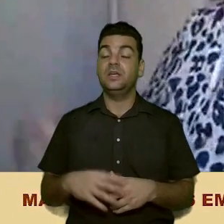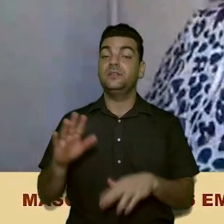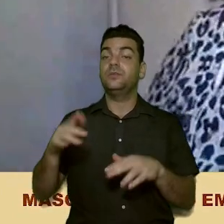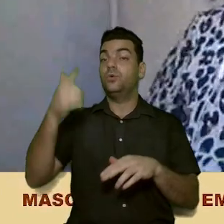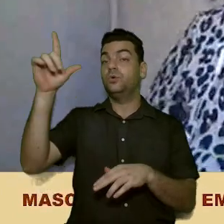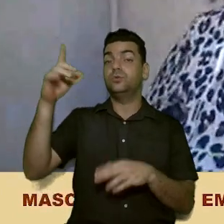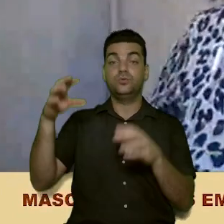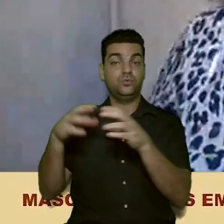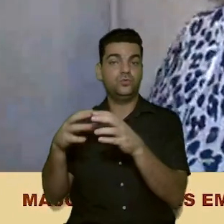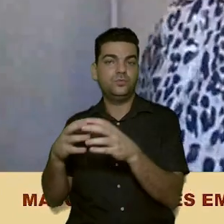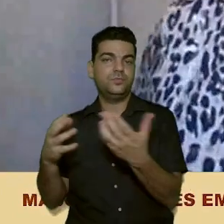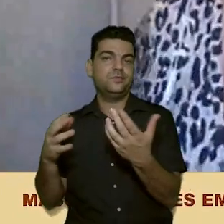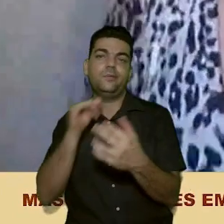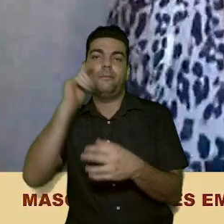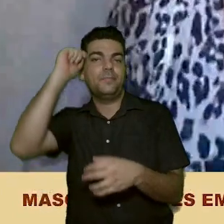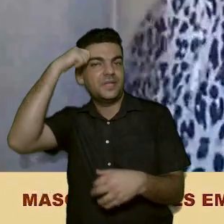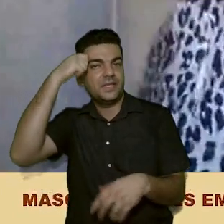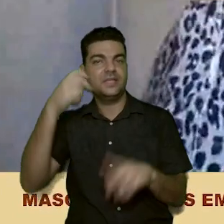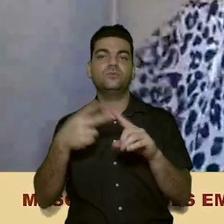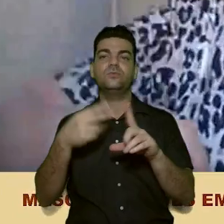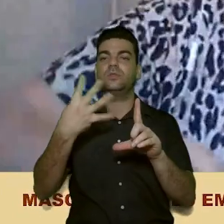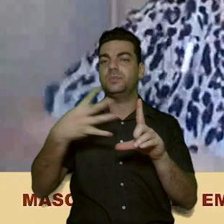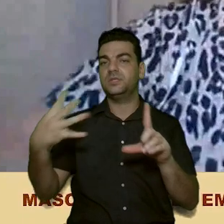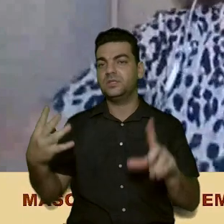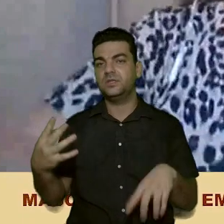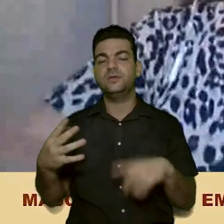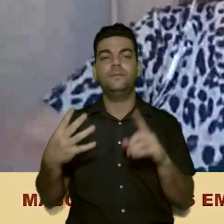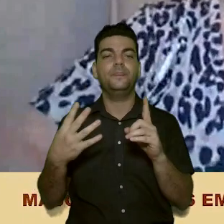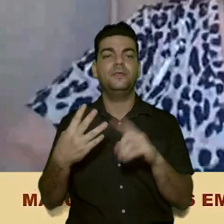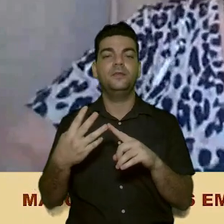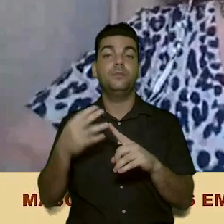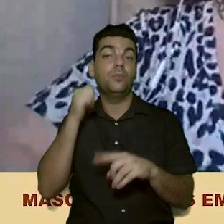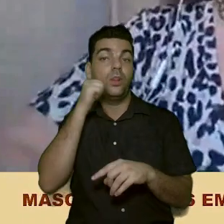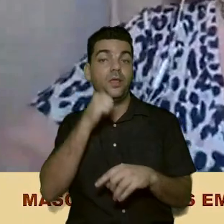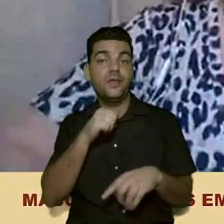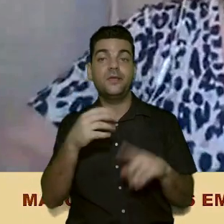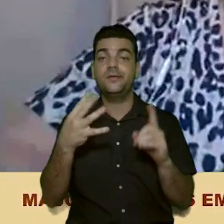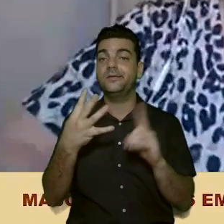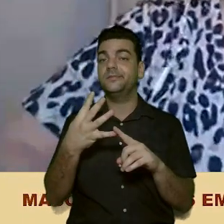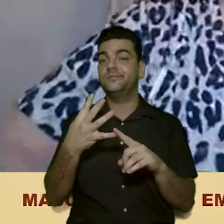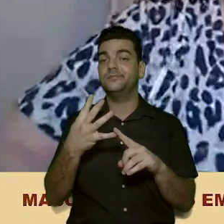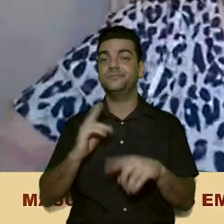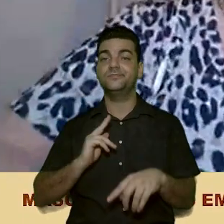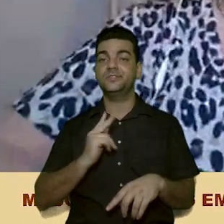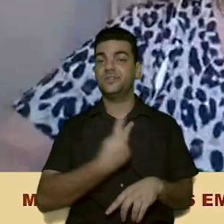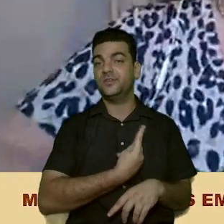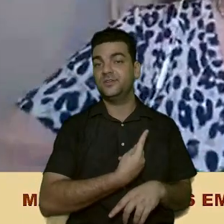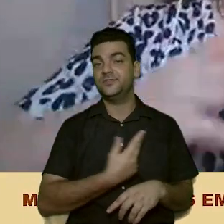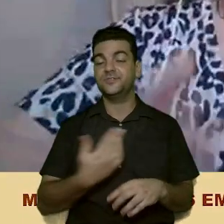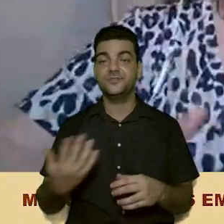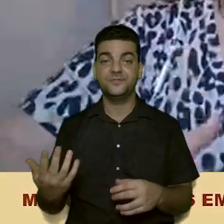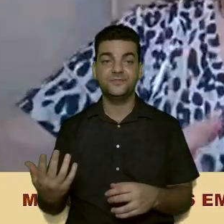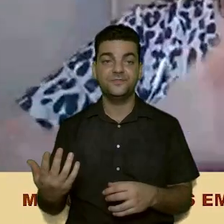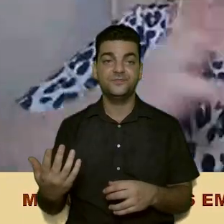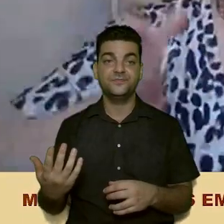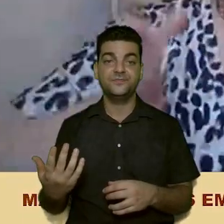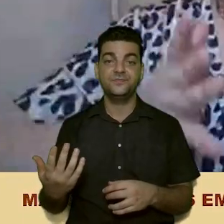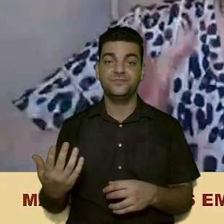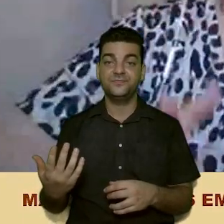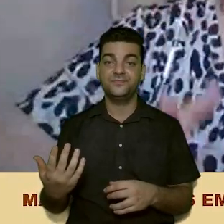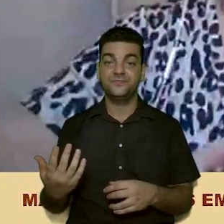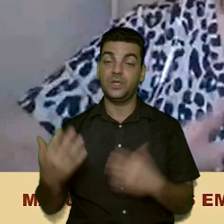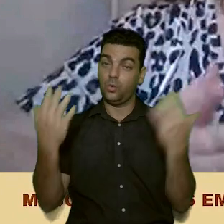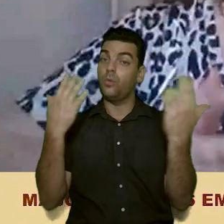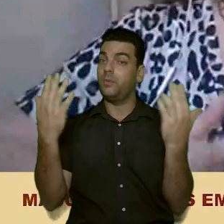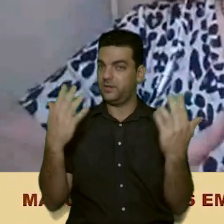pessoas, né, como as pessoas negras, como as pessoas LGBTs, como as mulheres, como as pessoas transexuais, por exemplo, estou colocando aqui